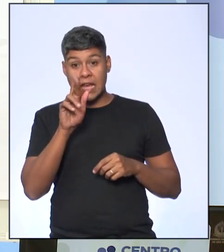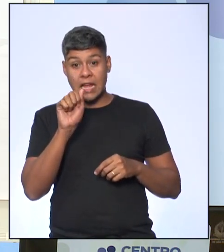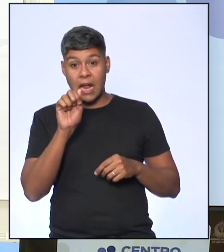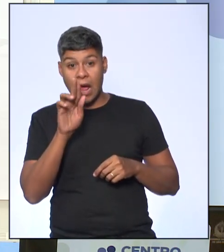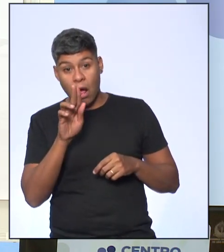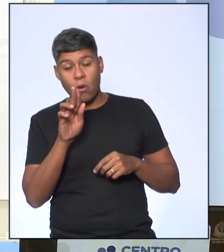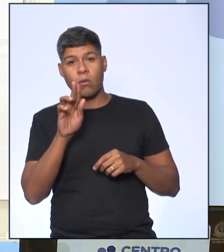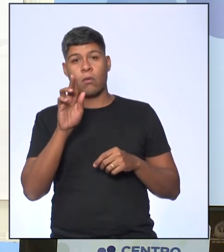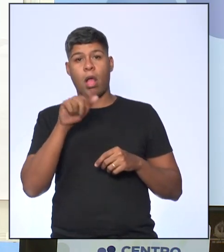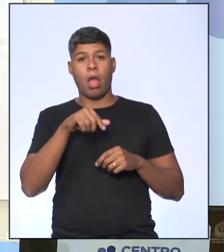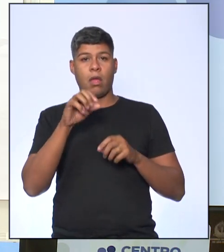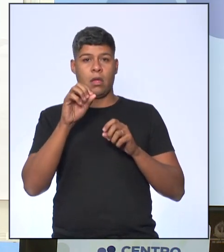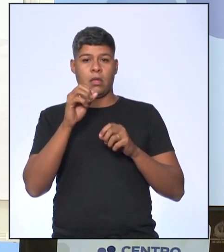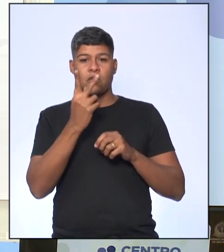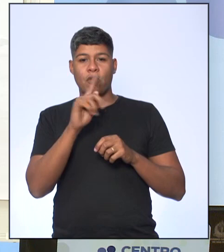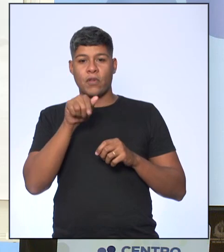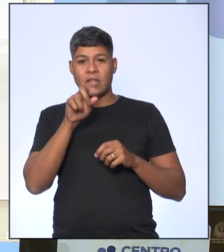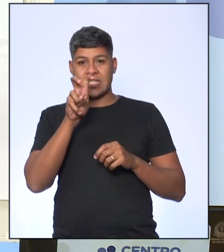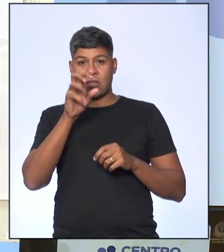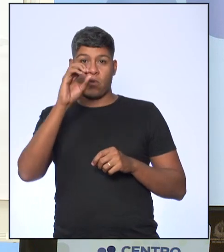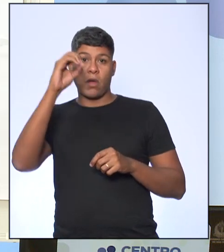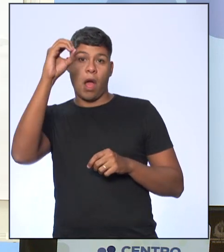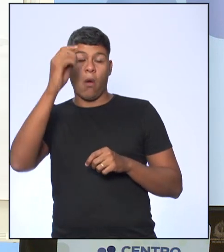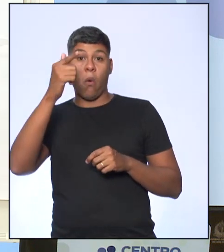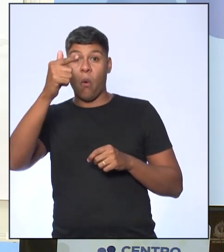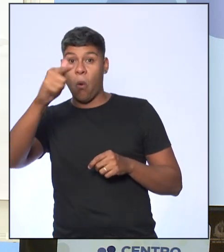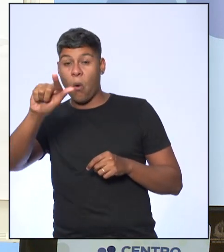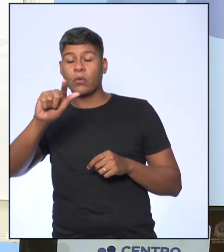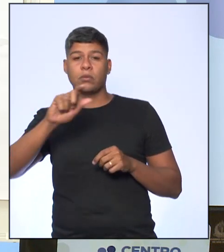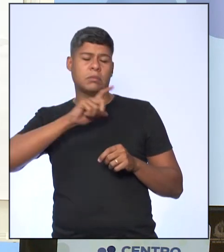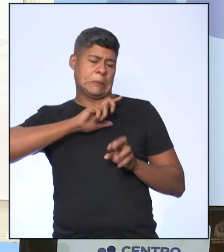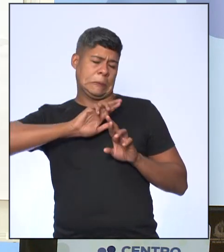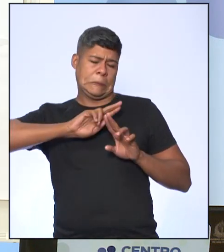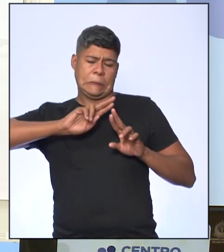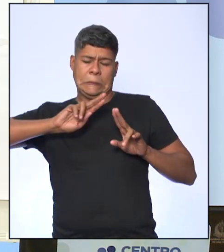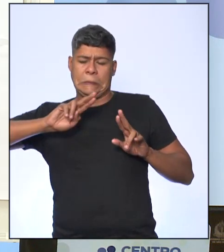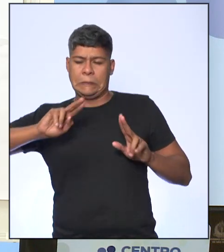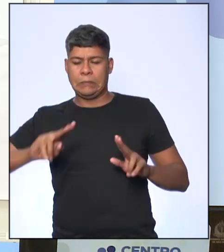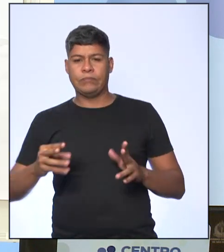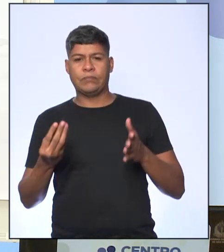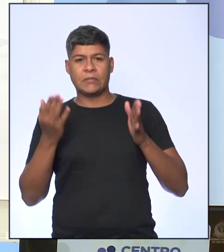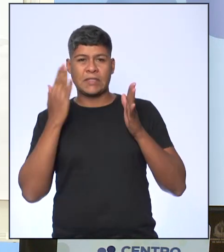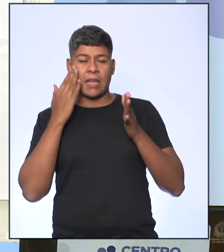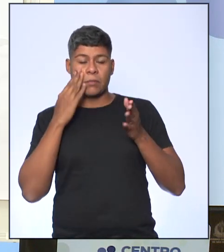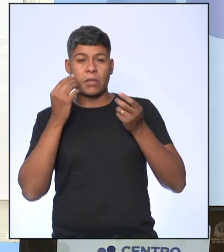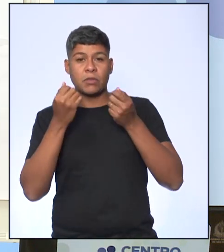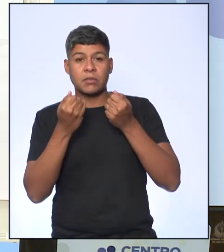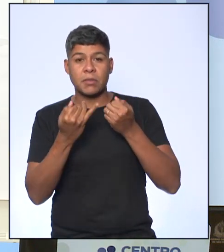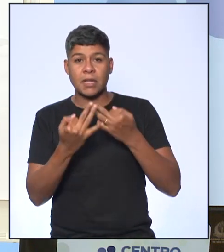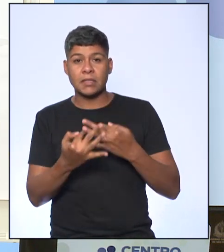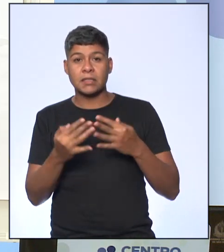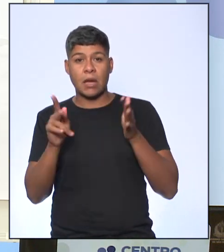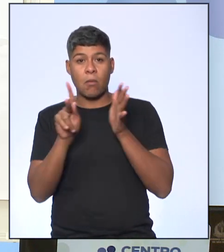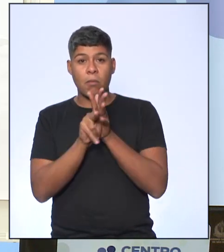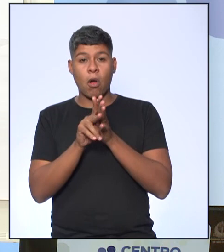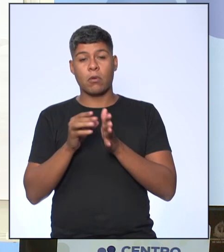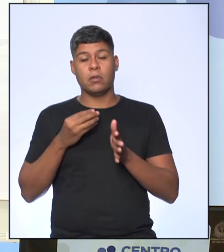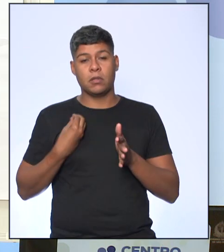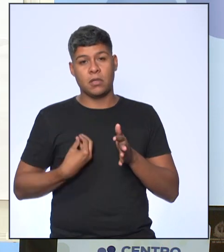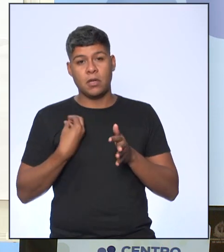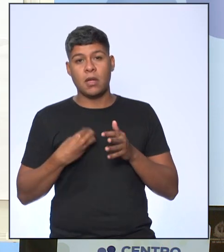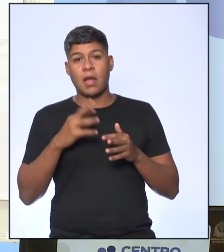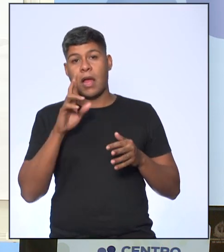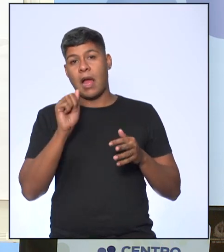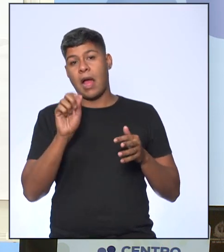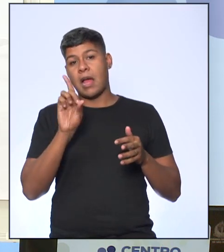seria o símbolozinho lá de grau. Se fosse outro, e assim por diante. Então, eu estou colocando uma definição do que é o